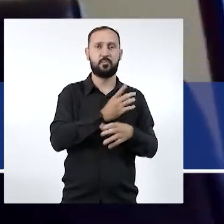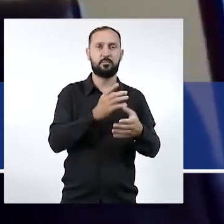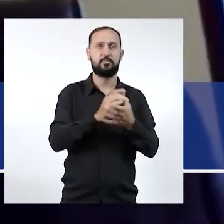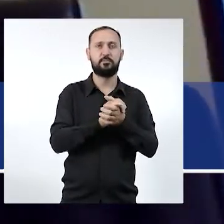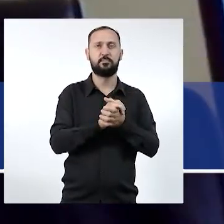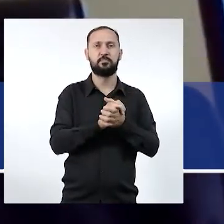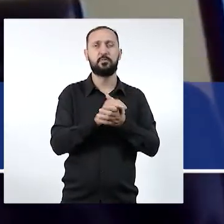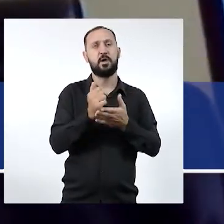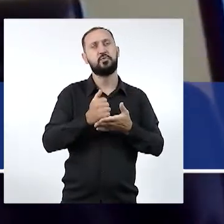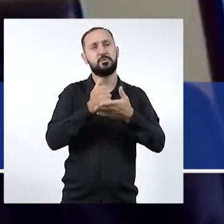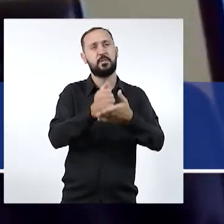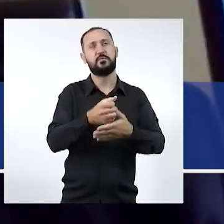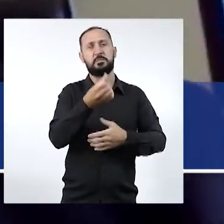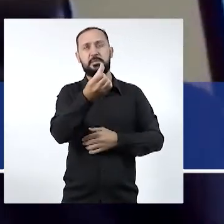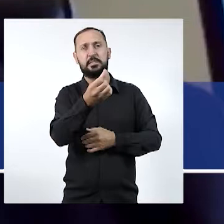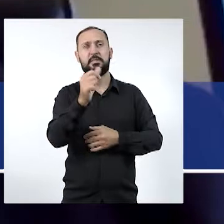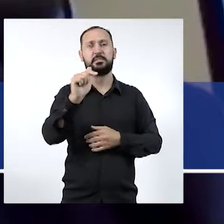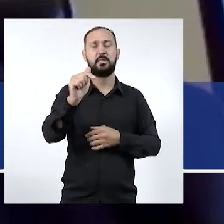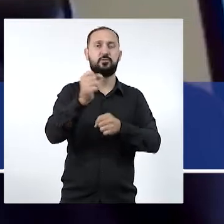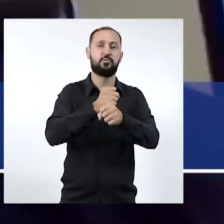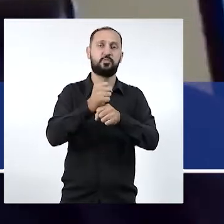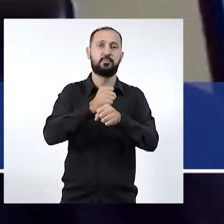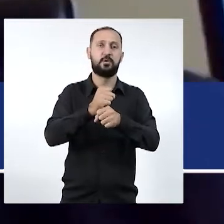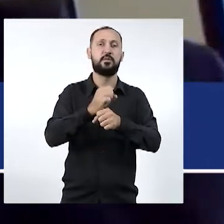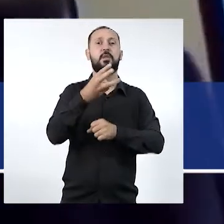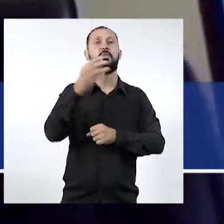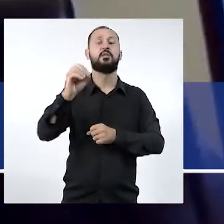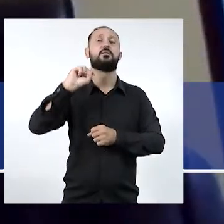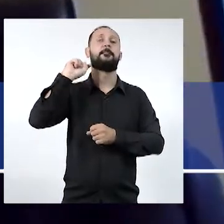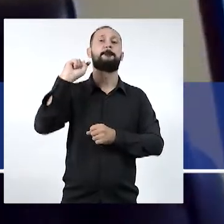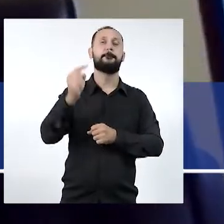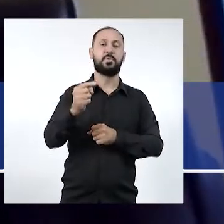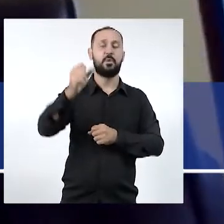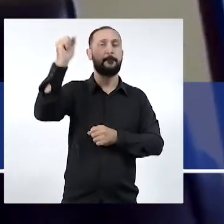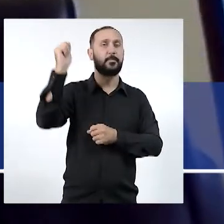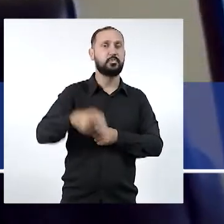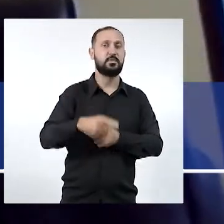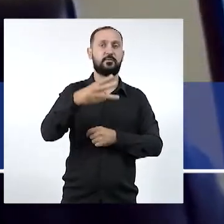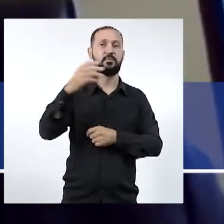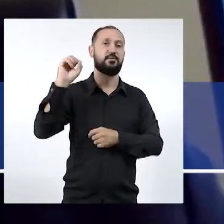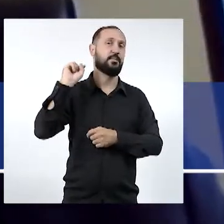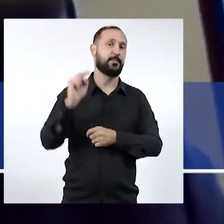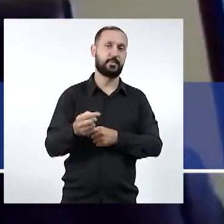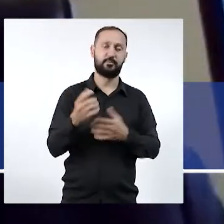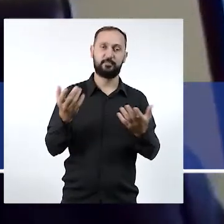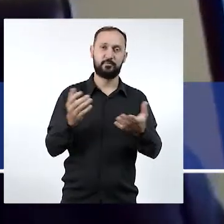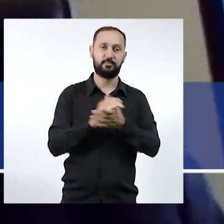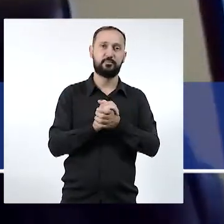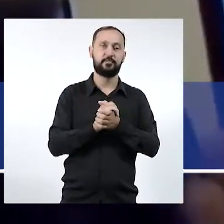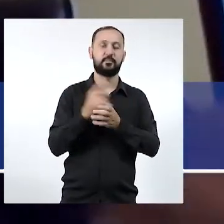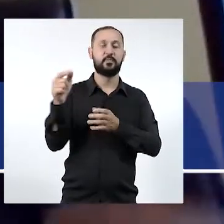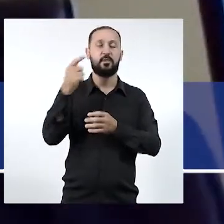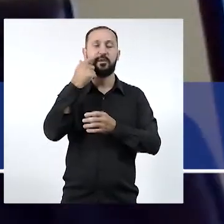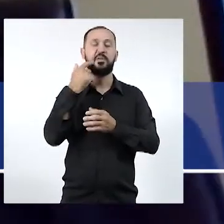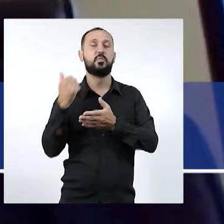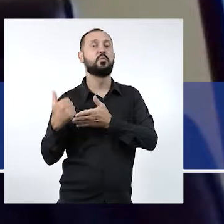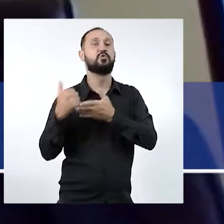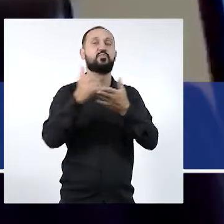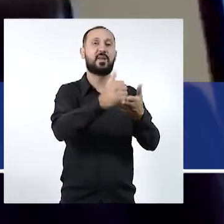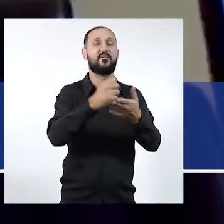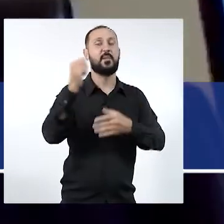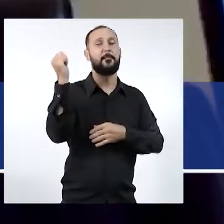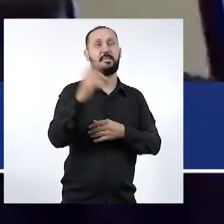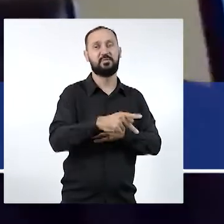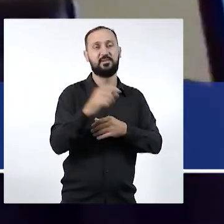delegado, quer dizer, ele contribuía sobre 6 ou sobre 7, aí passava a ganhar 30 e se aposentava com 30. A contribuição dele